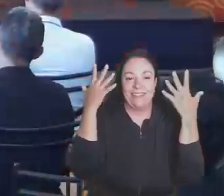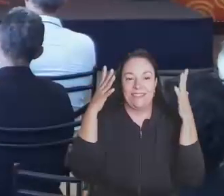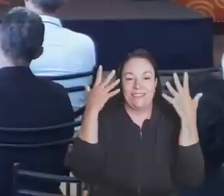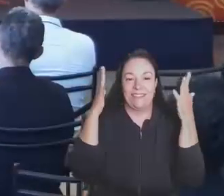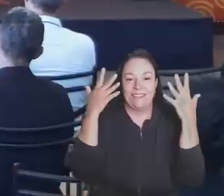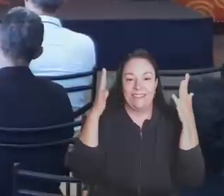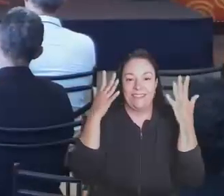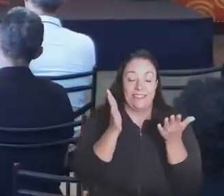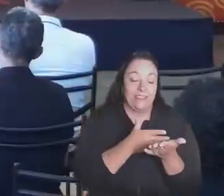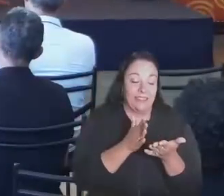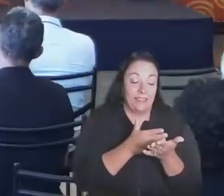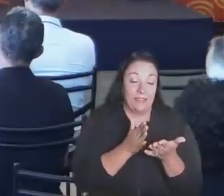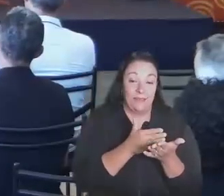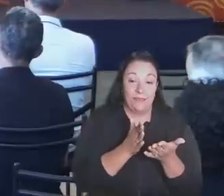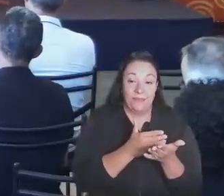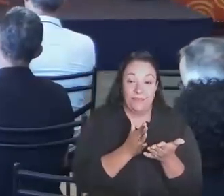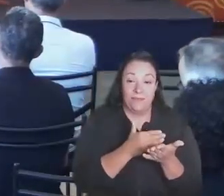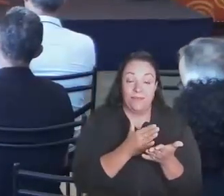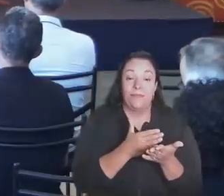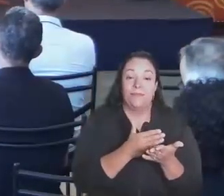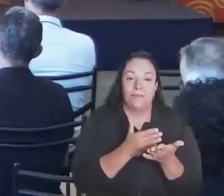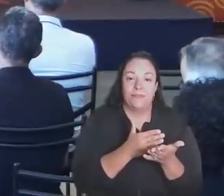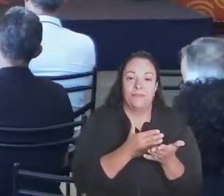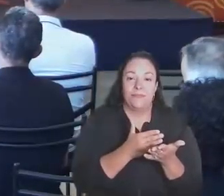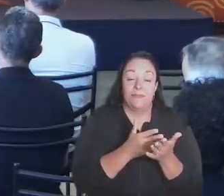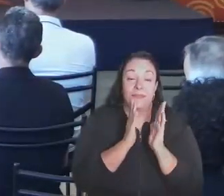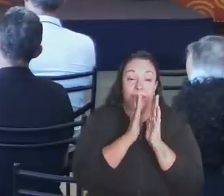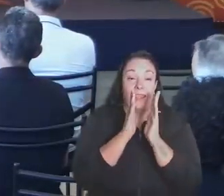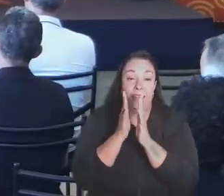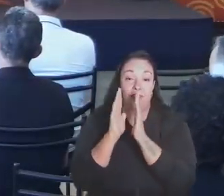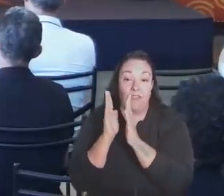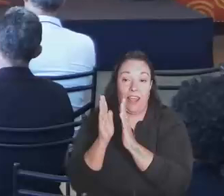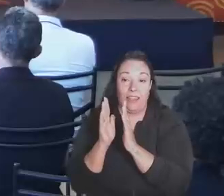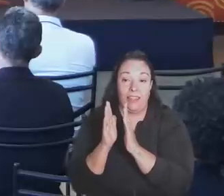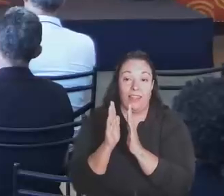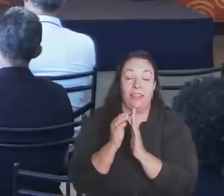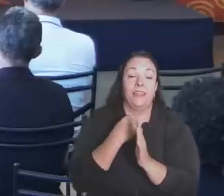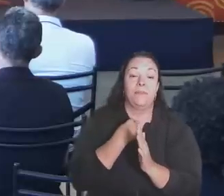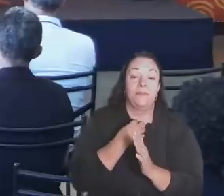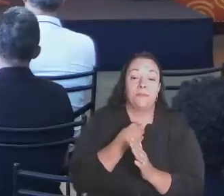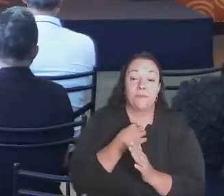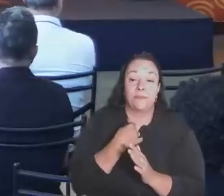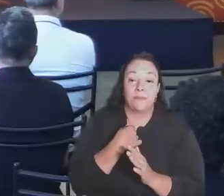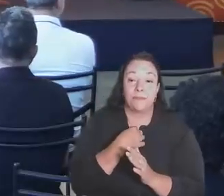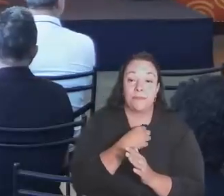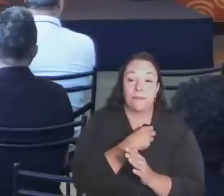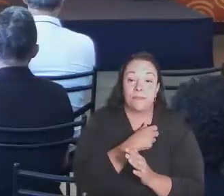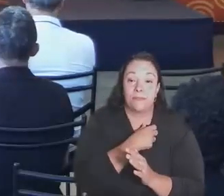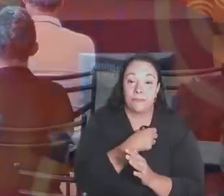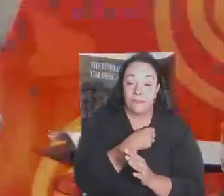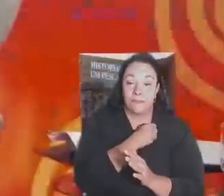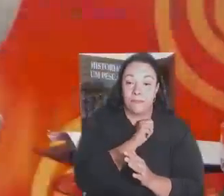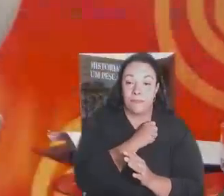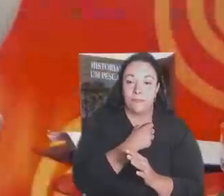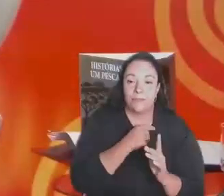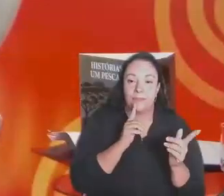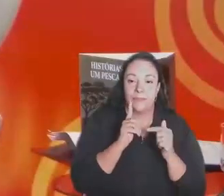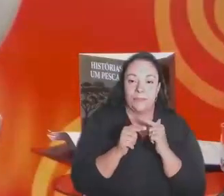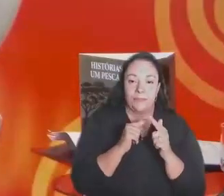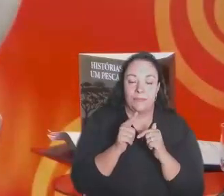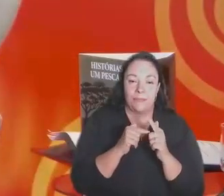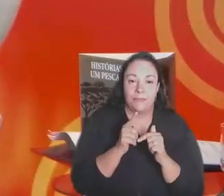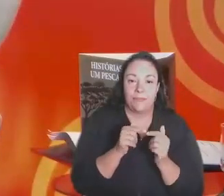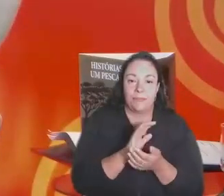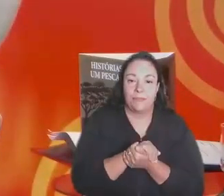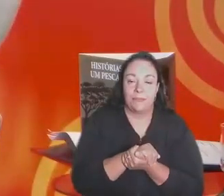E o livro está à disposição de vocês, lá na livraria, acho que com o professor Zé Oscar também, não é? E, logo em seguida,